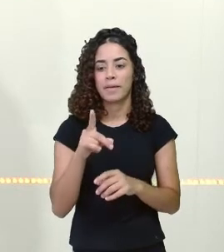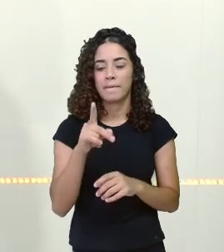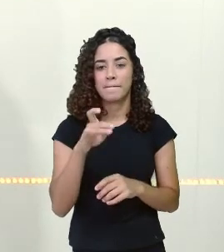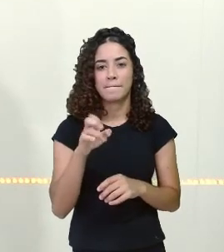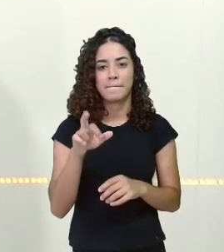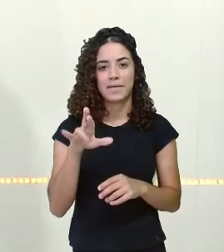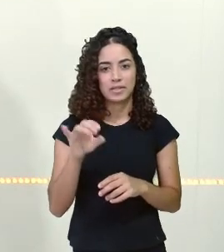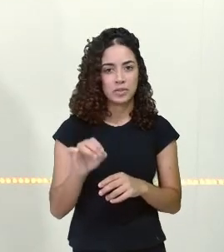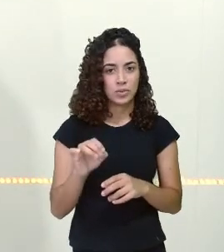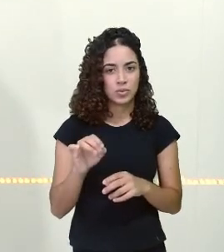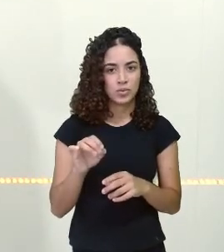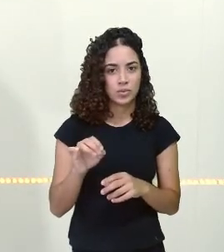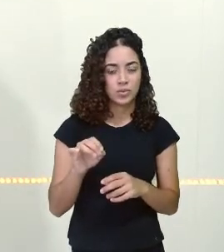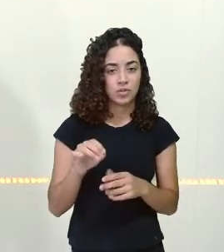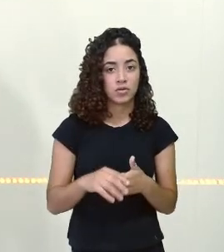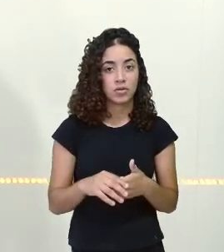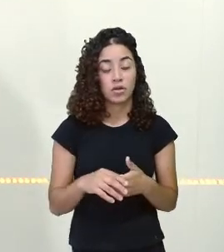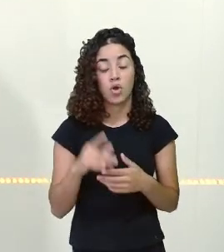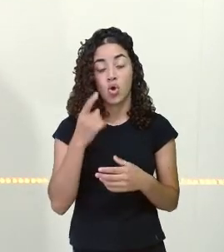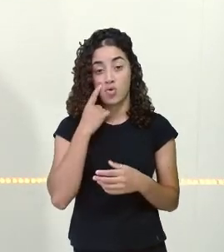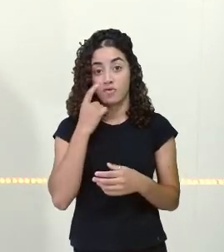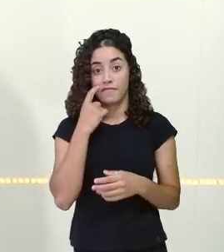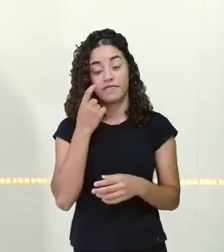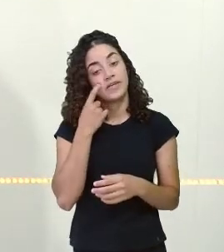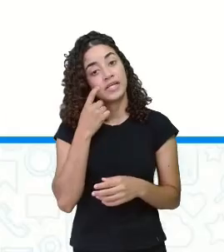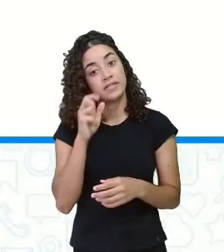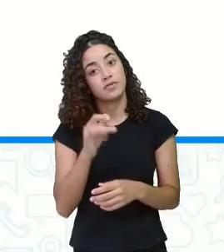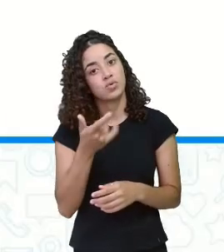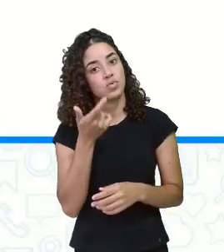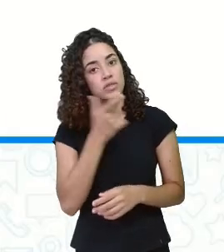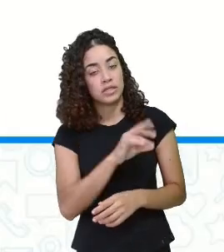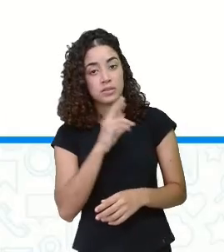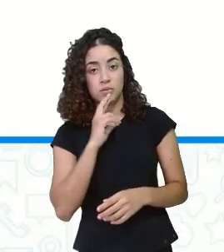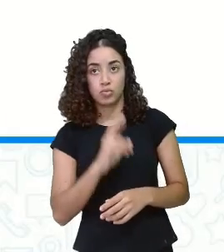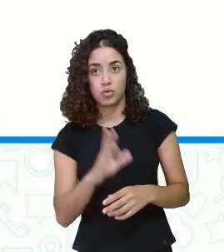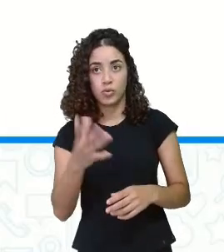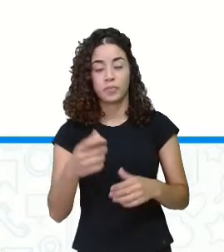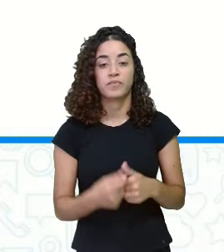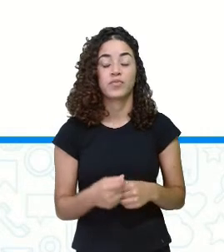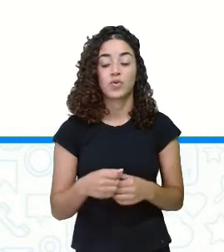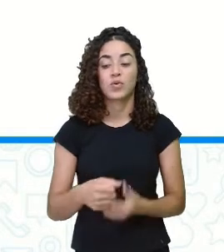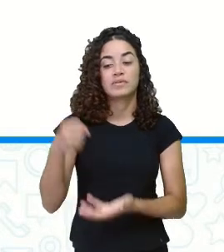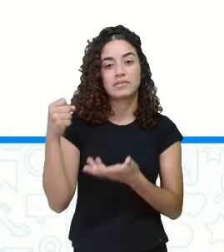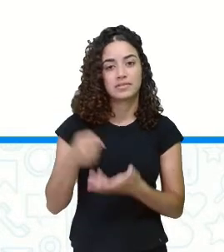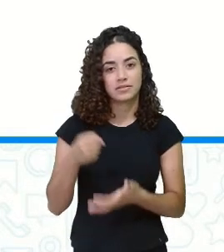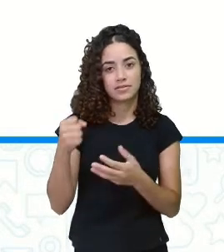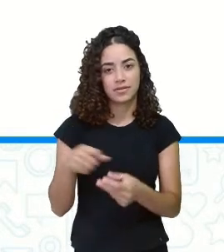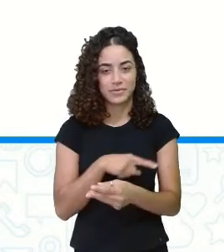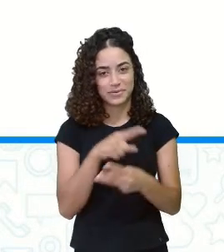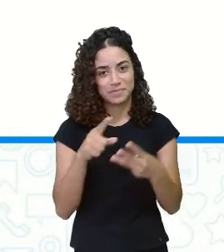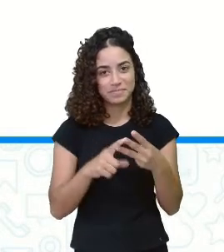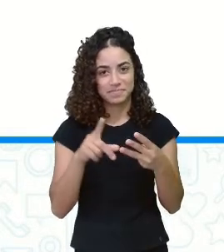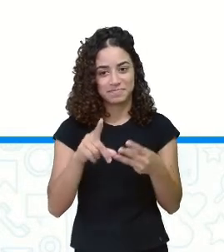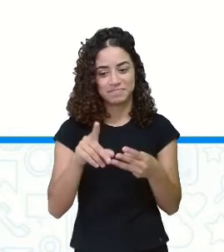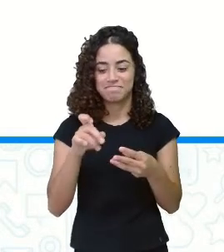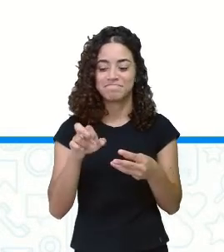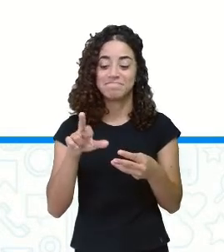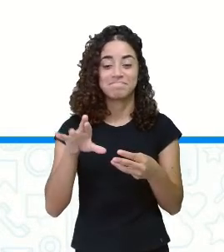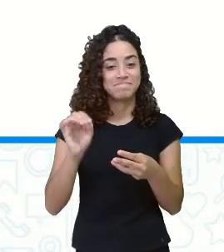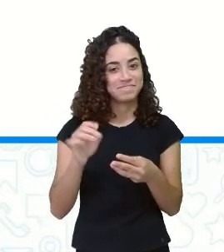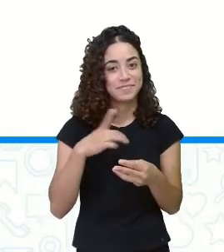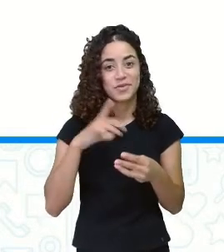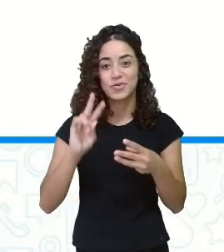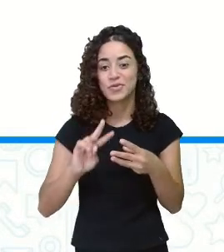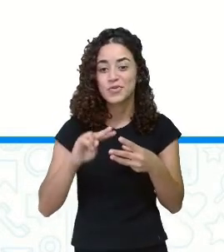Pedro? Pedro, deixa eu ver se vocês conseguem responder aí, ó. O saco de Pedro tem o dobro